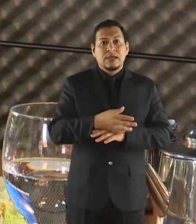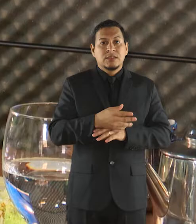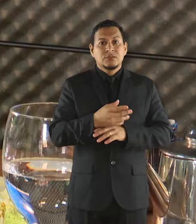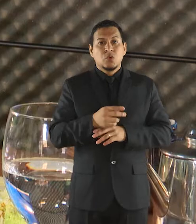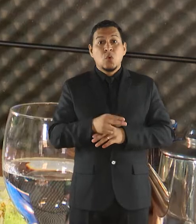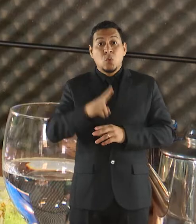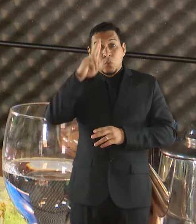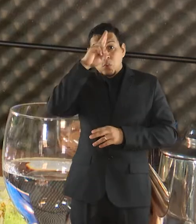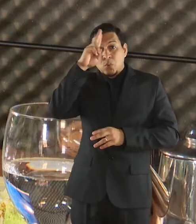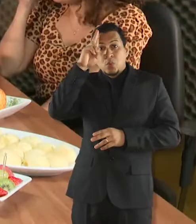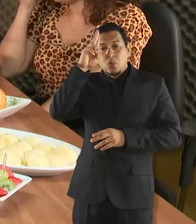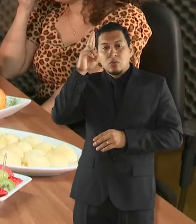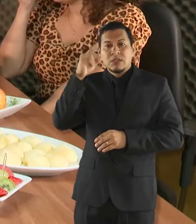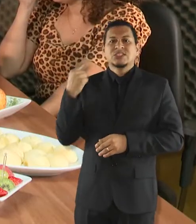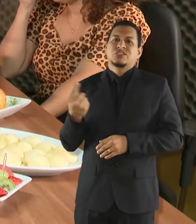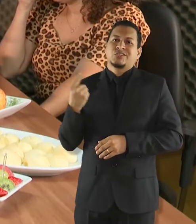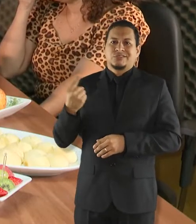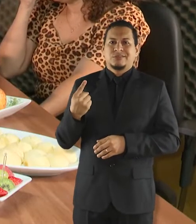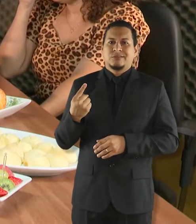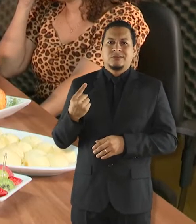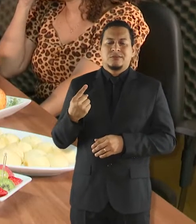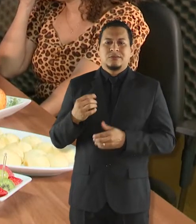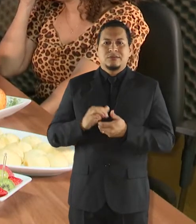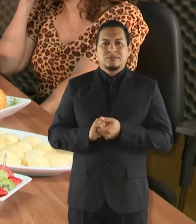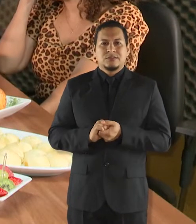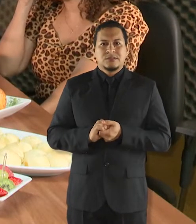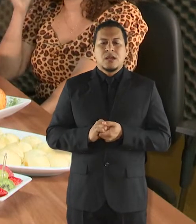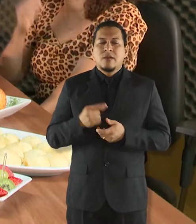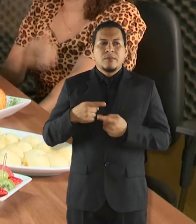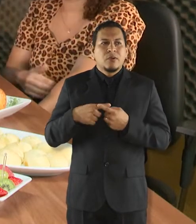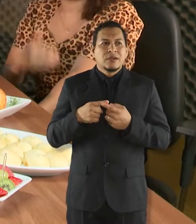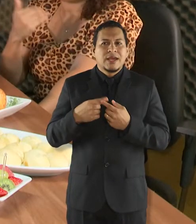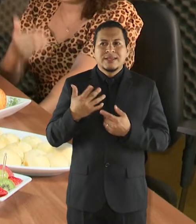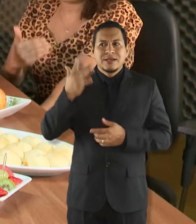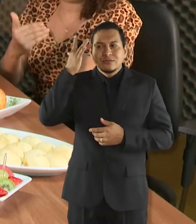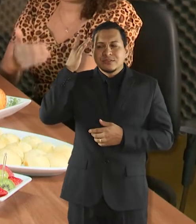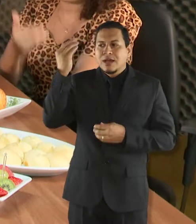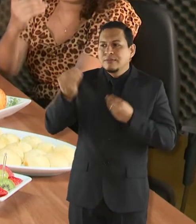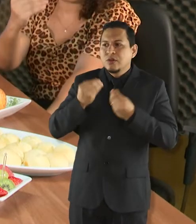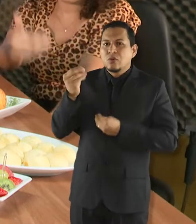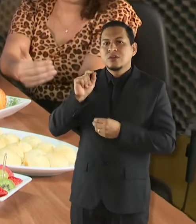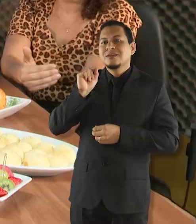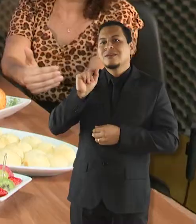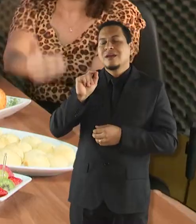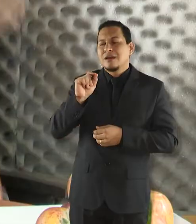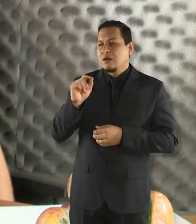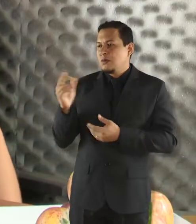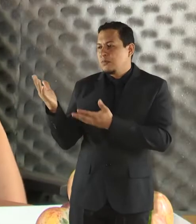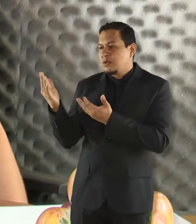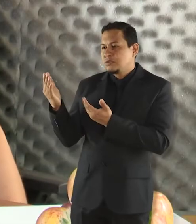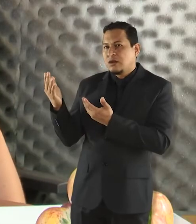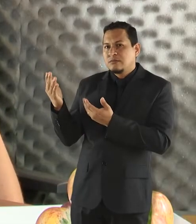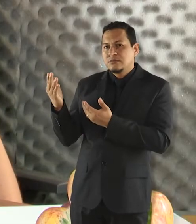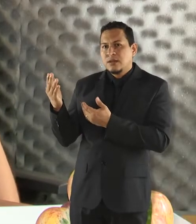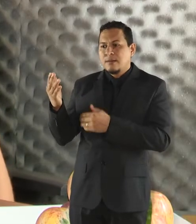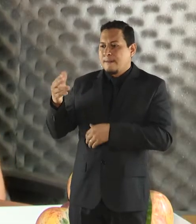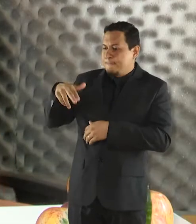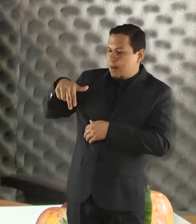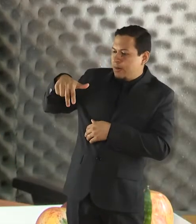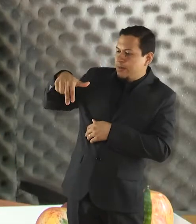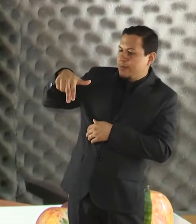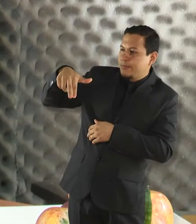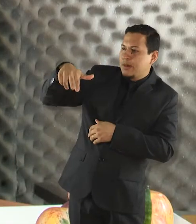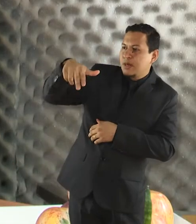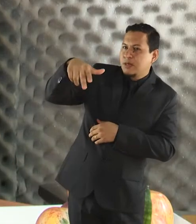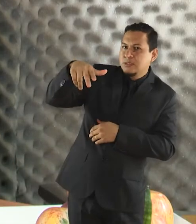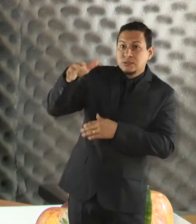sozinho. Jamais. Entendeu? Jamais. Né? Ele Ficar com jamais medo. vai saber o que é uma jovem passar numa construção que tem um monte